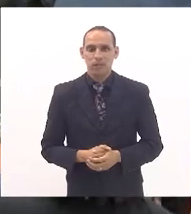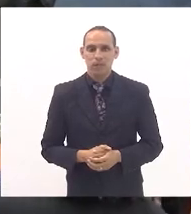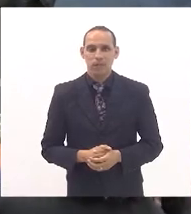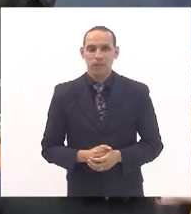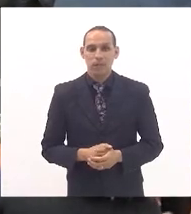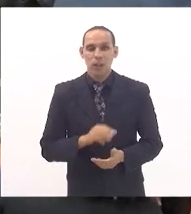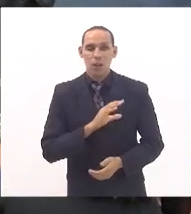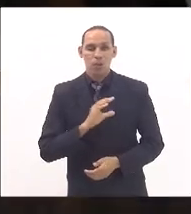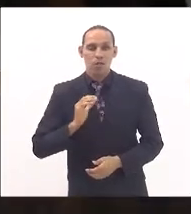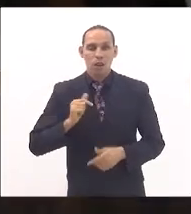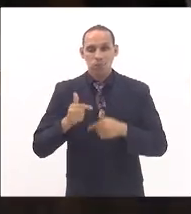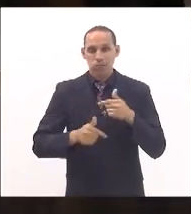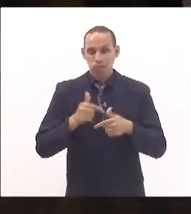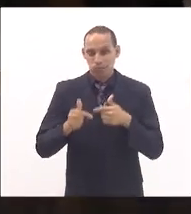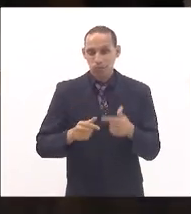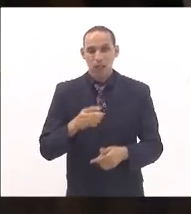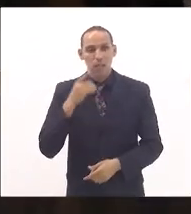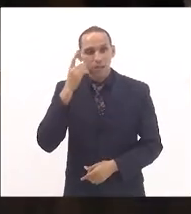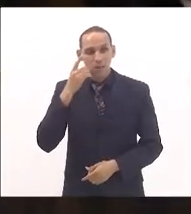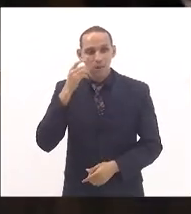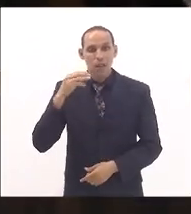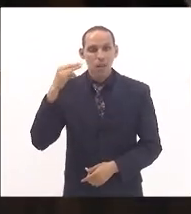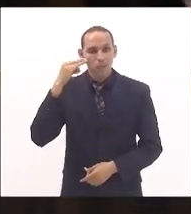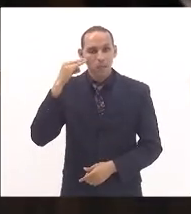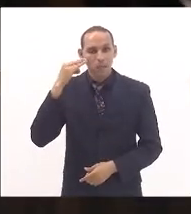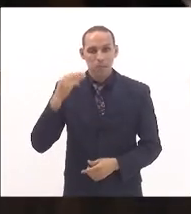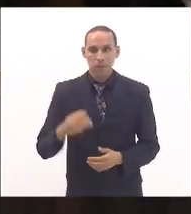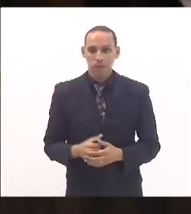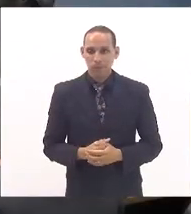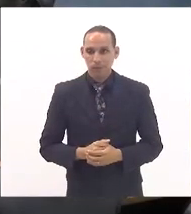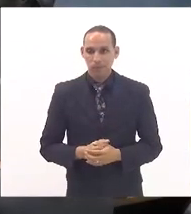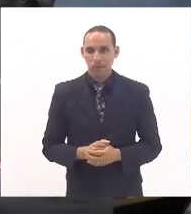Pela Comissão de Trabalho, deputada Mônica Francisco.